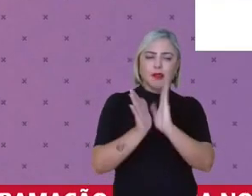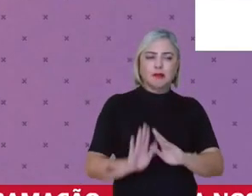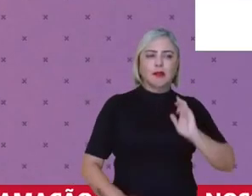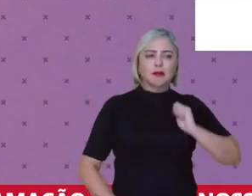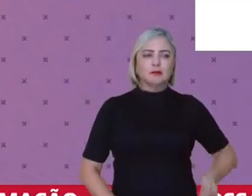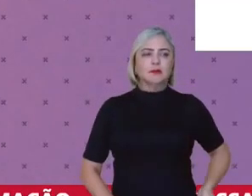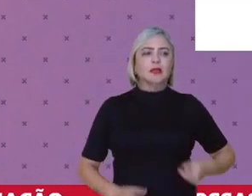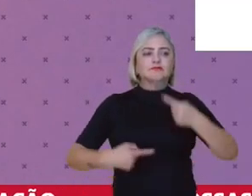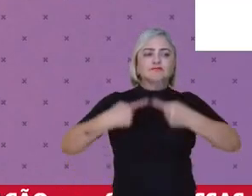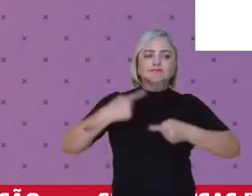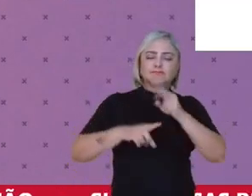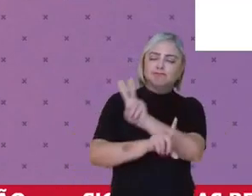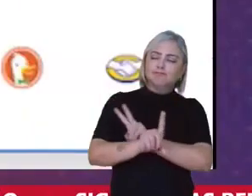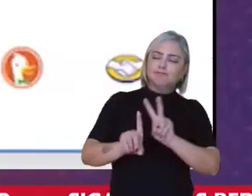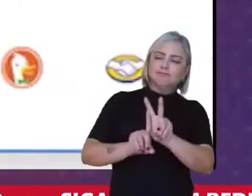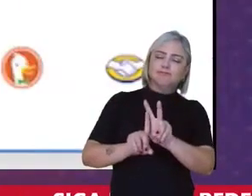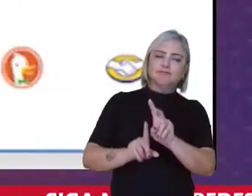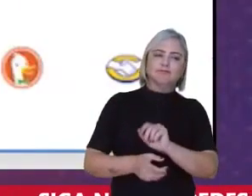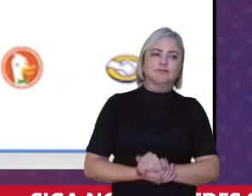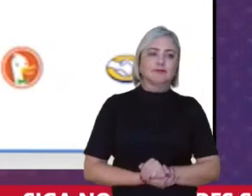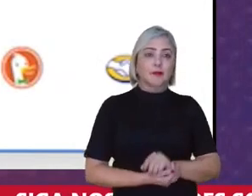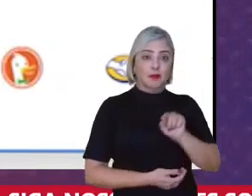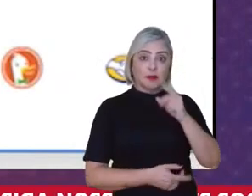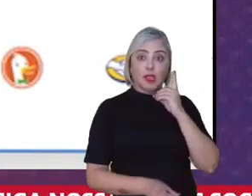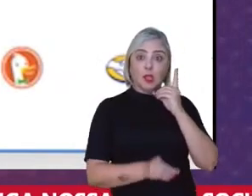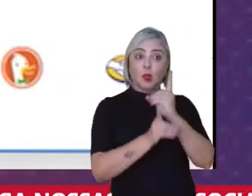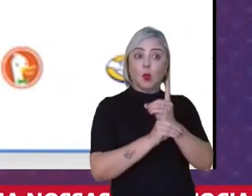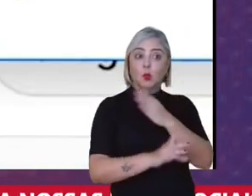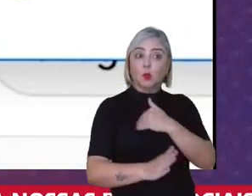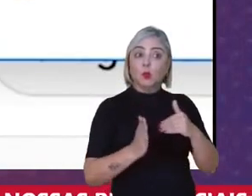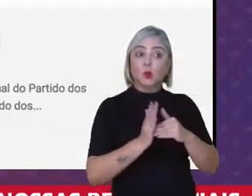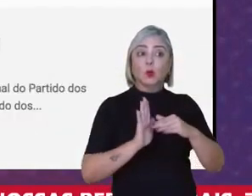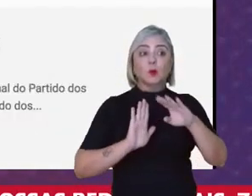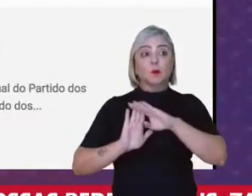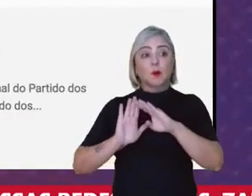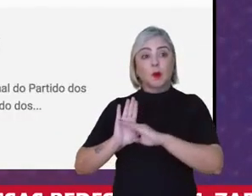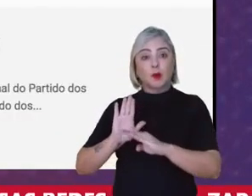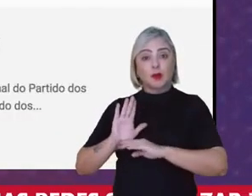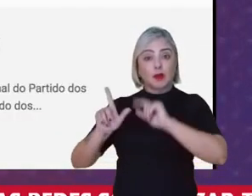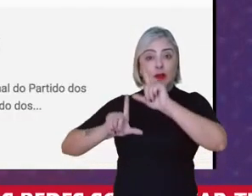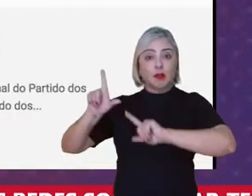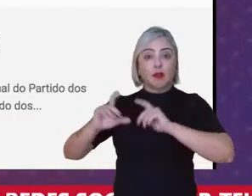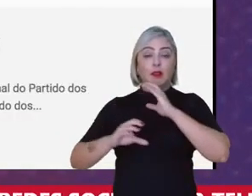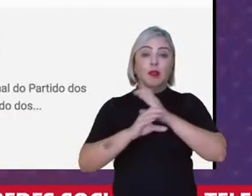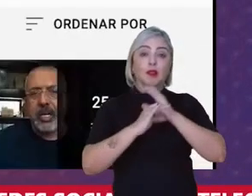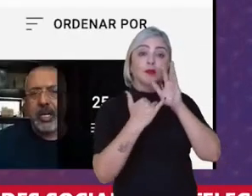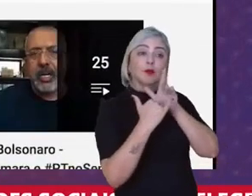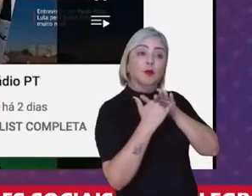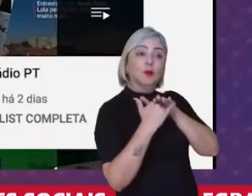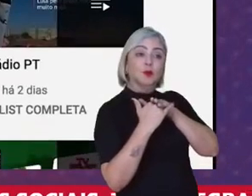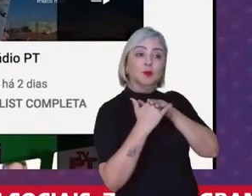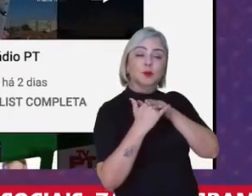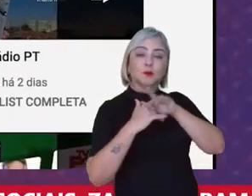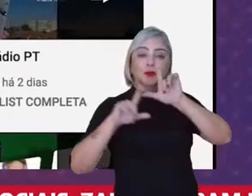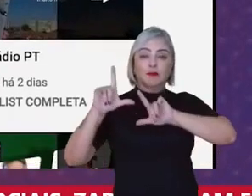das políticas de proteção social. Você encontra todos os nossos programas no canal da TV PT no YouTube